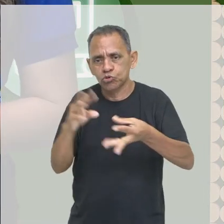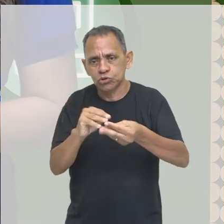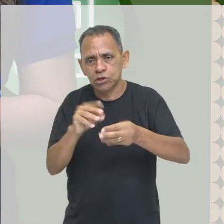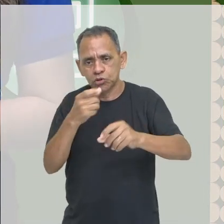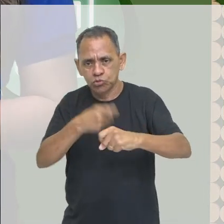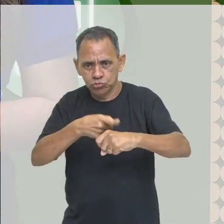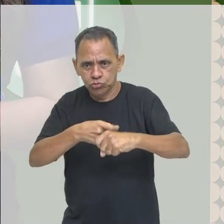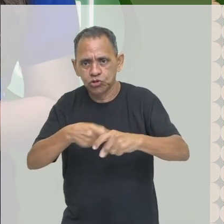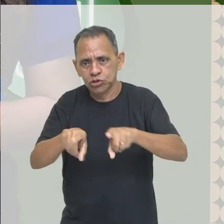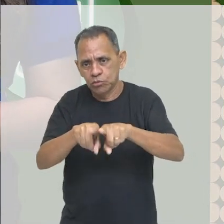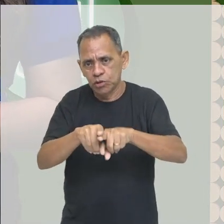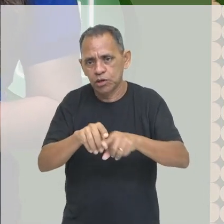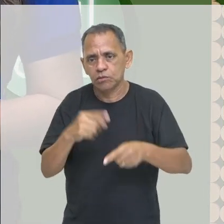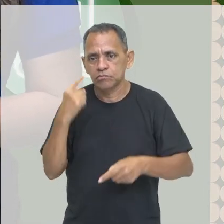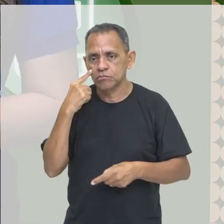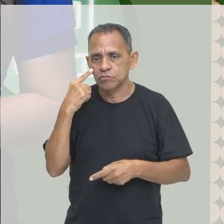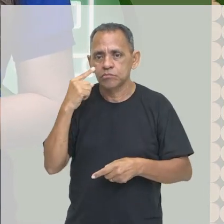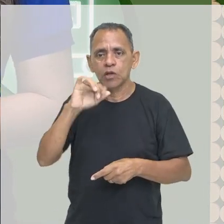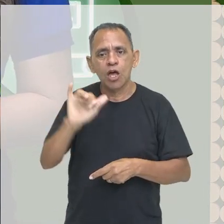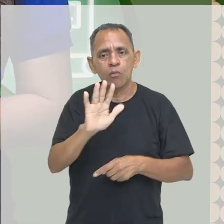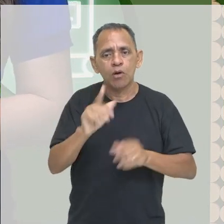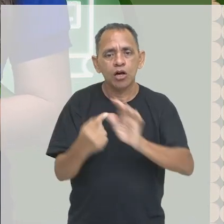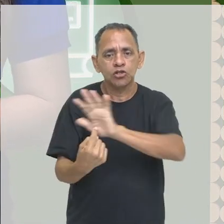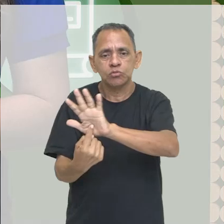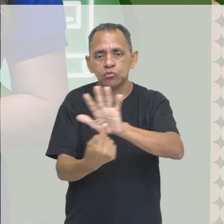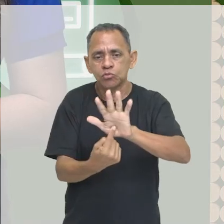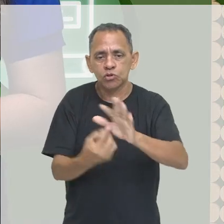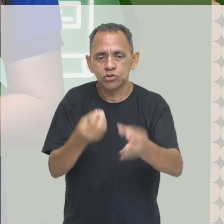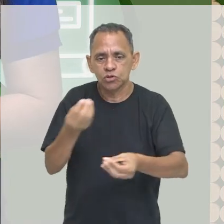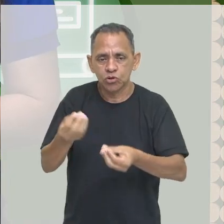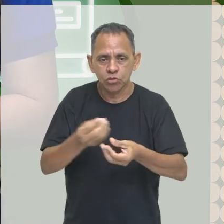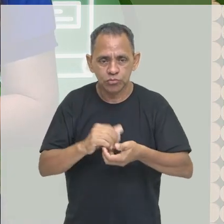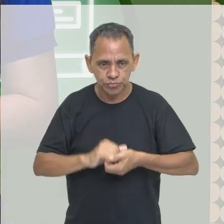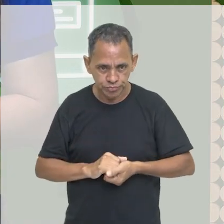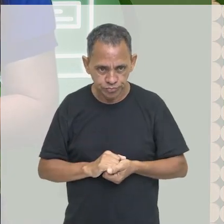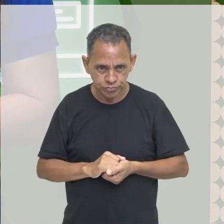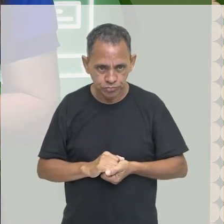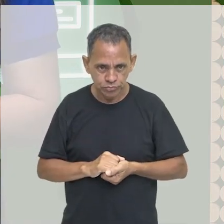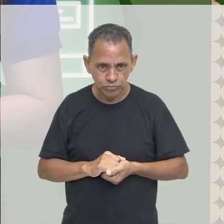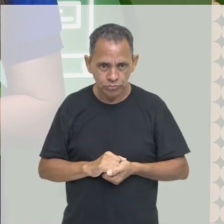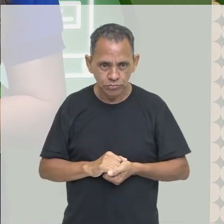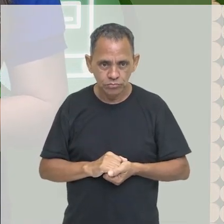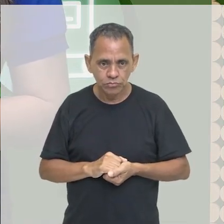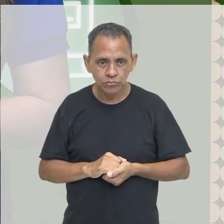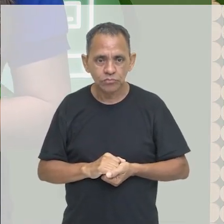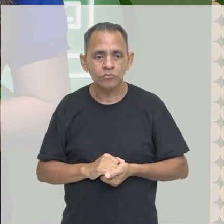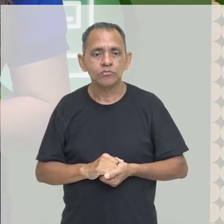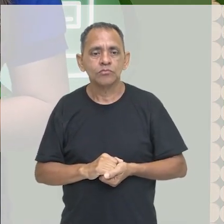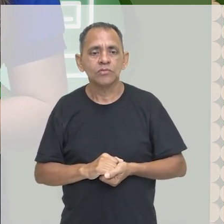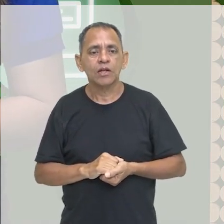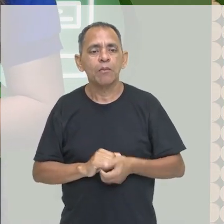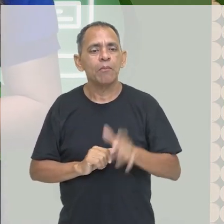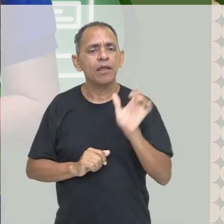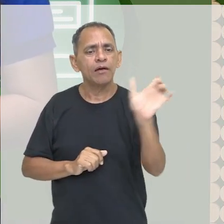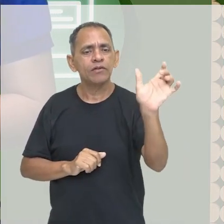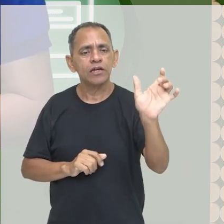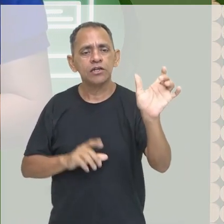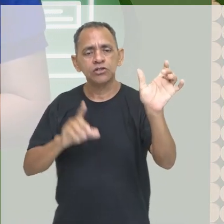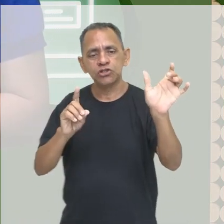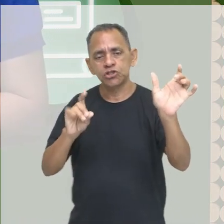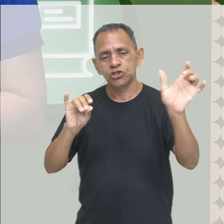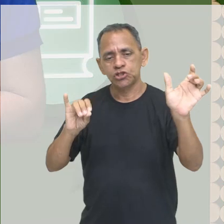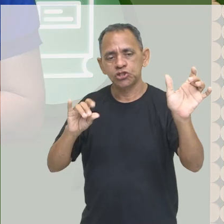gente precisa olhar aqui a imagem. Então, onde está escrito aqui, ó, difusão, a gente consegue observar que tem